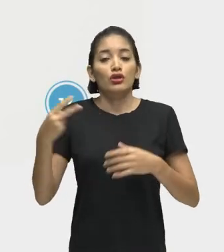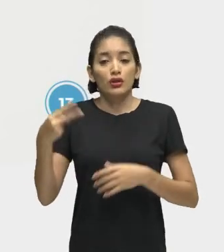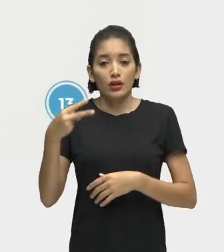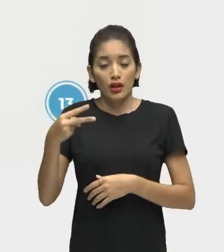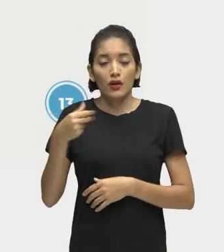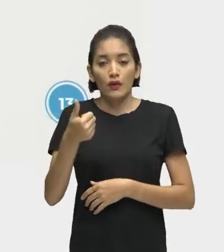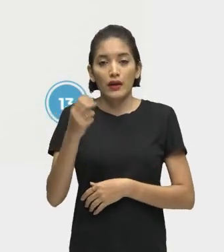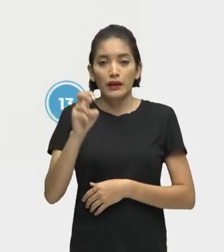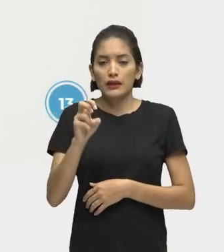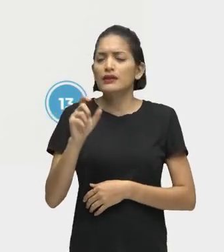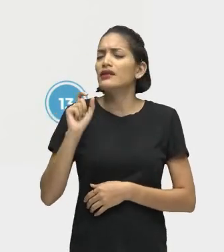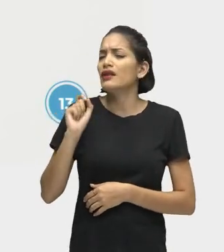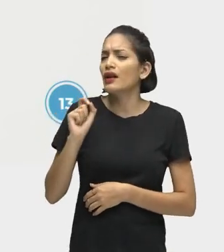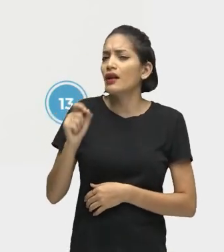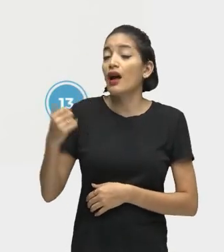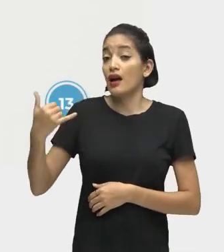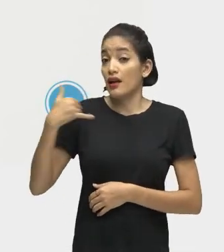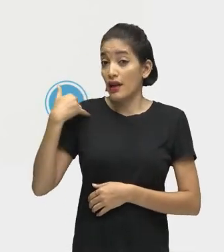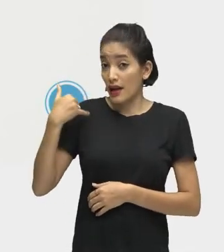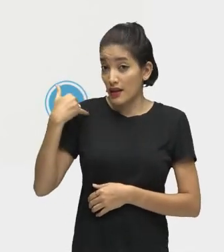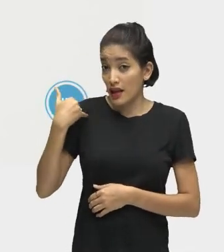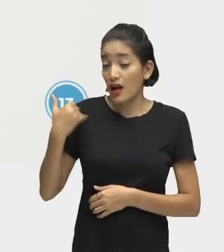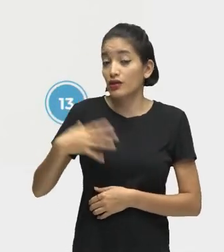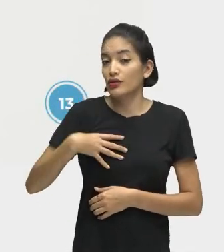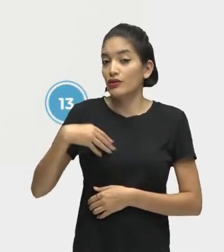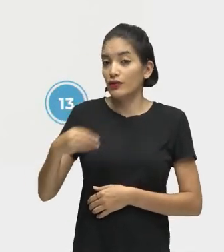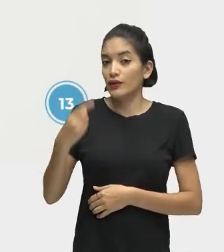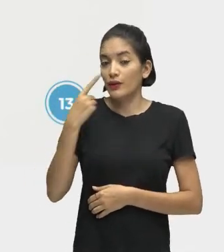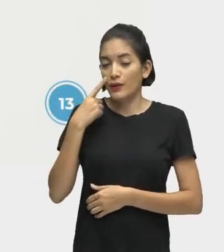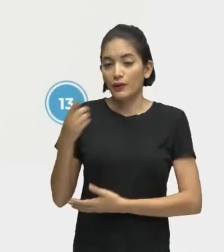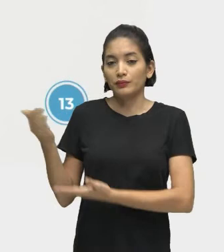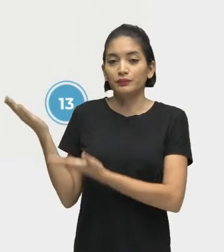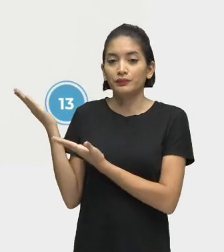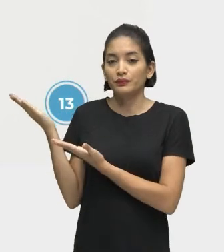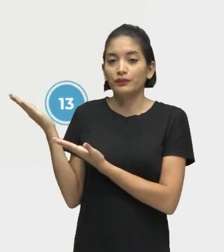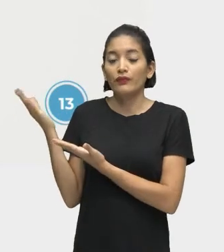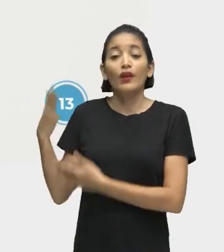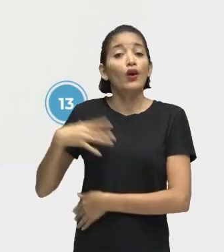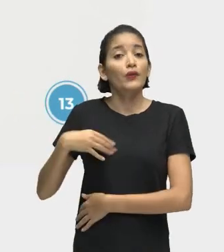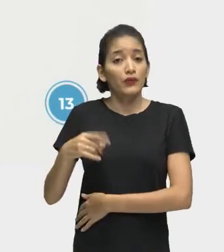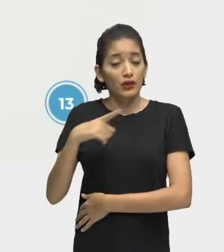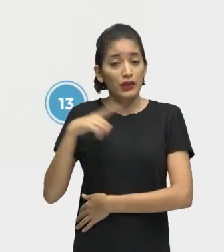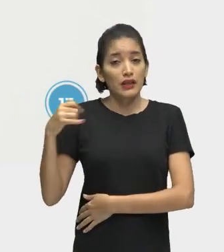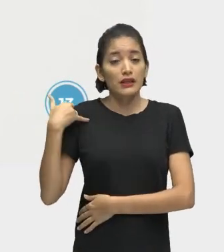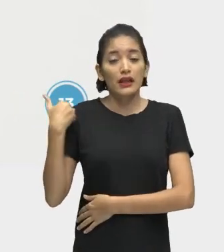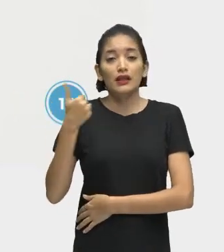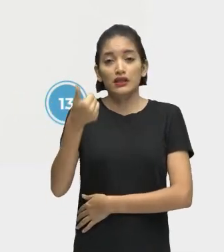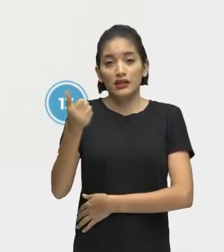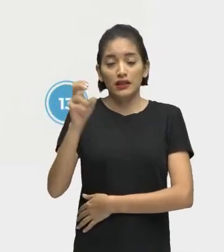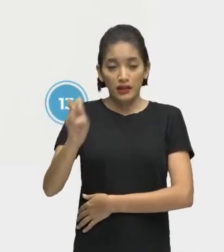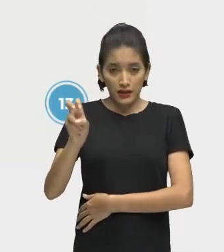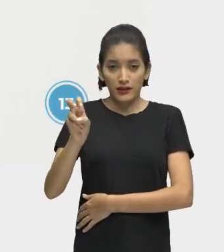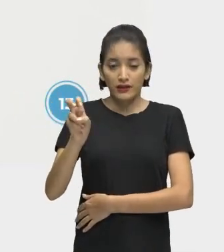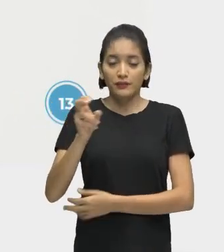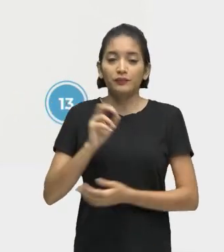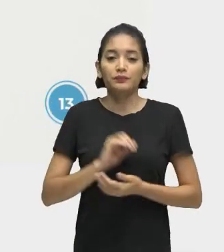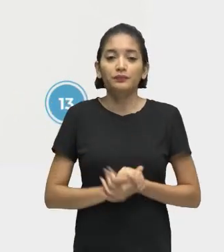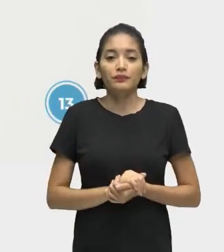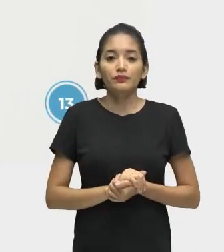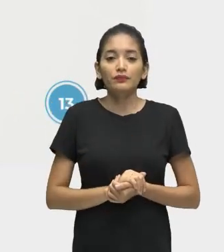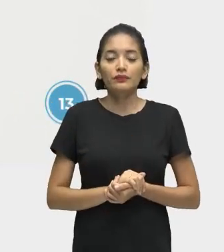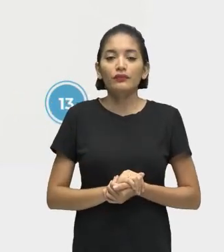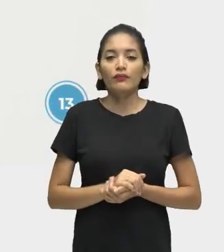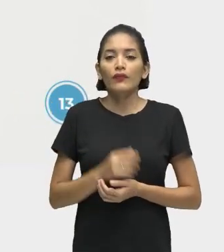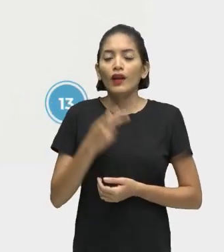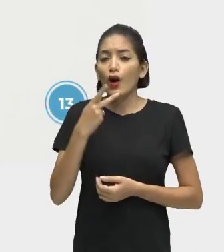x? X é a idade do filho. Então, o filho tem 15 anos. E o